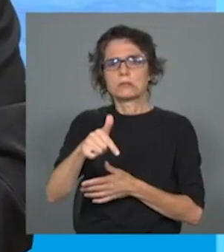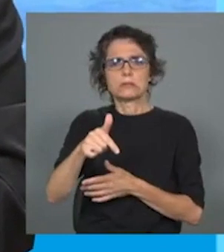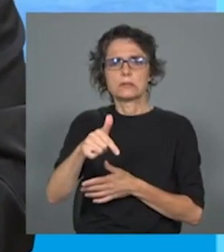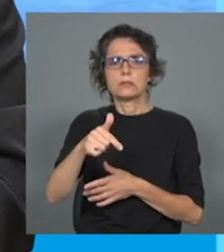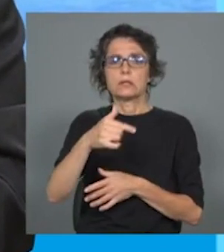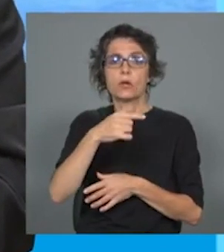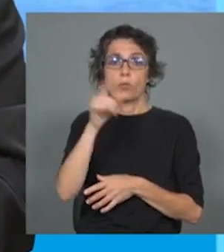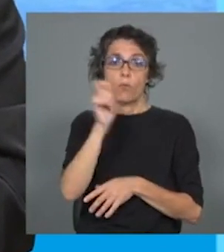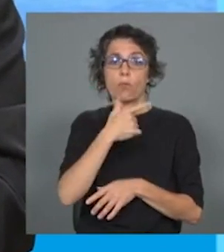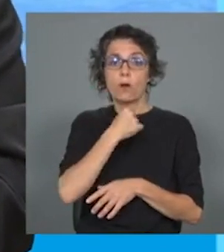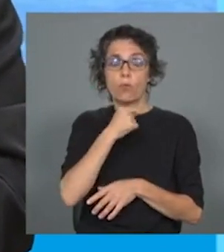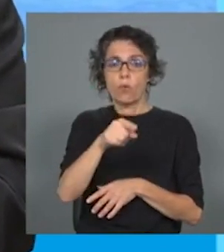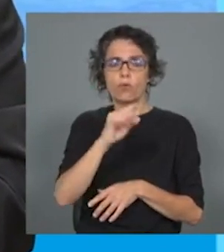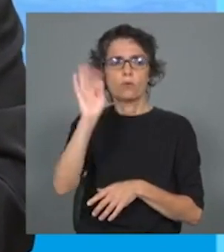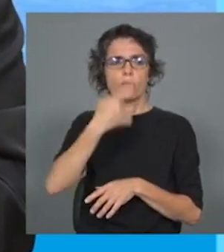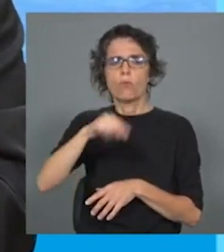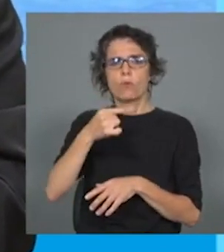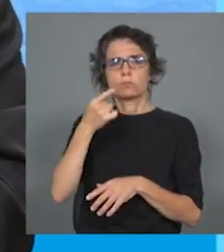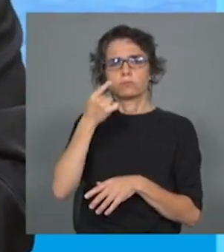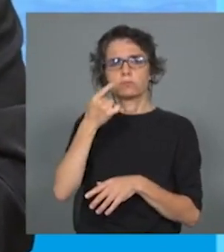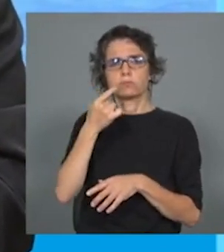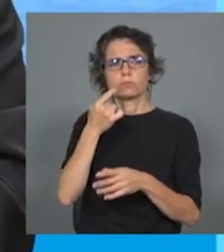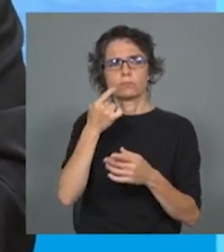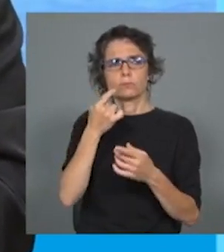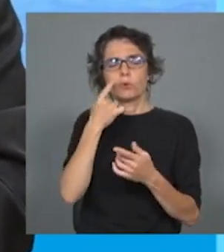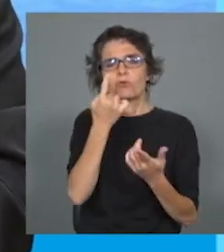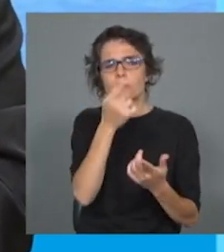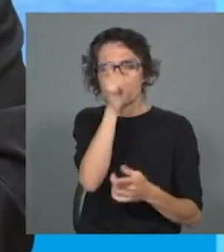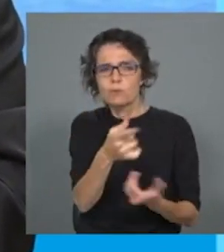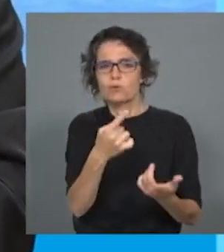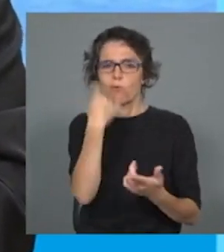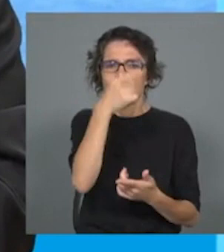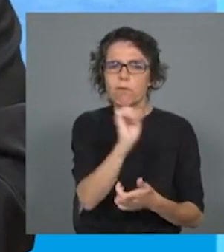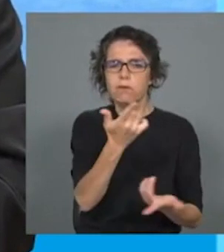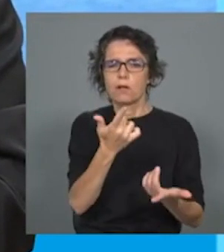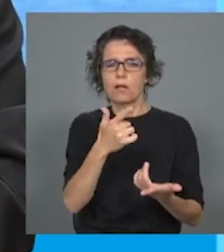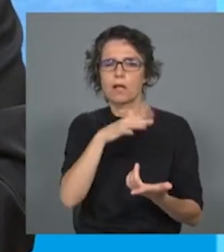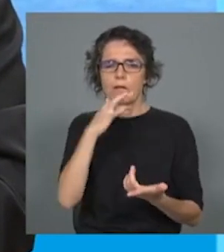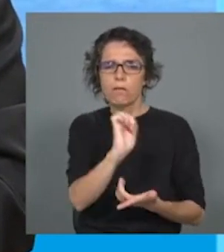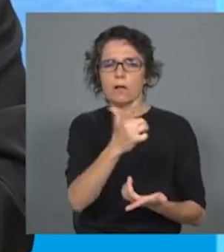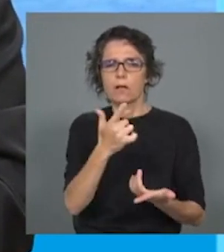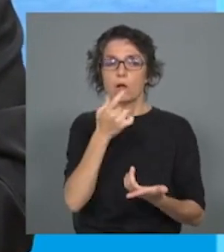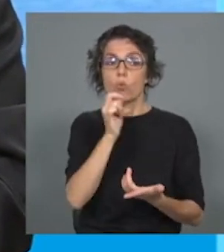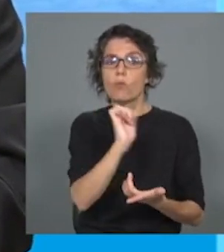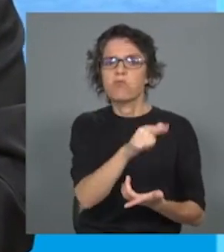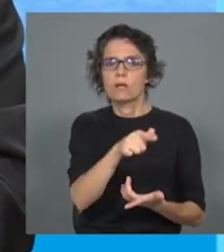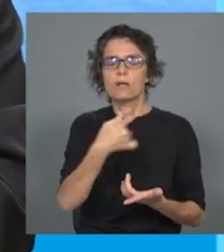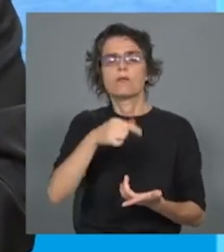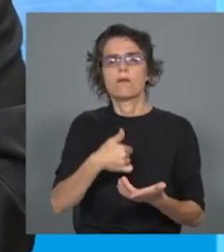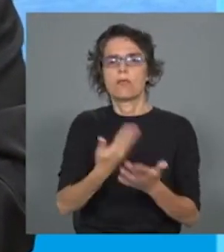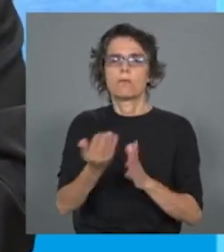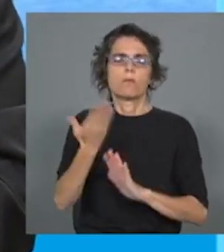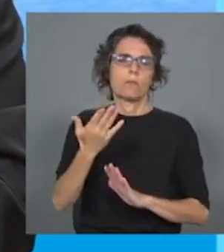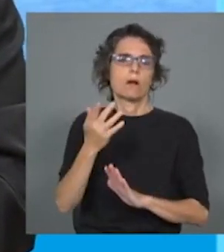de agosto. E quando nós conhecemos o rosto, conhecemos o nome, conhecemos a família, nós passamos a valorizar muito